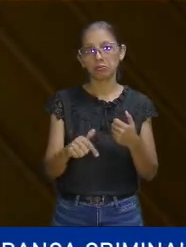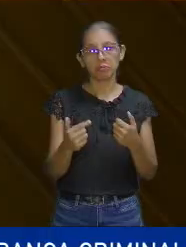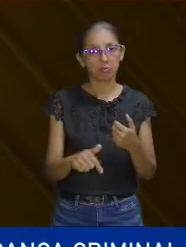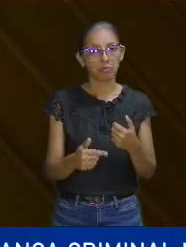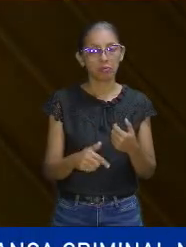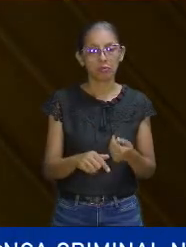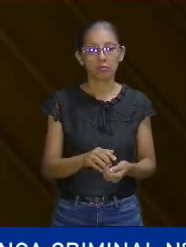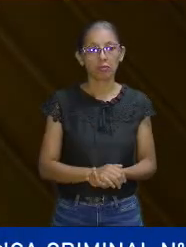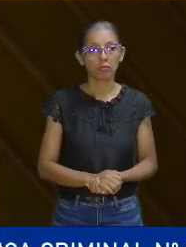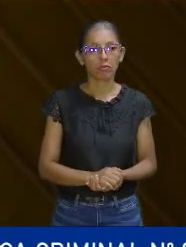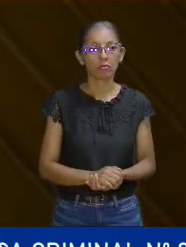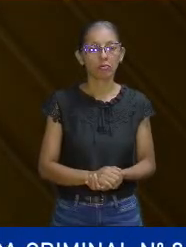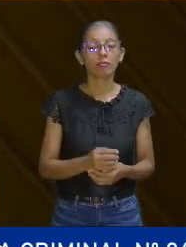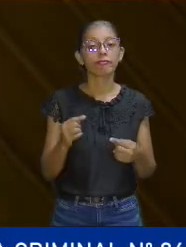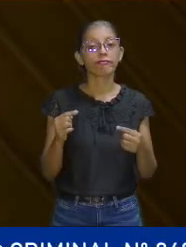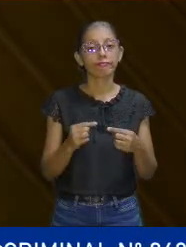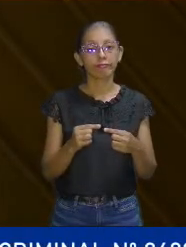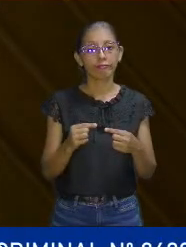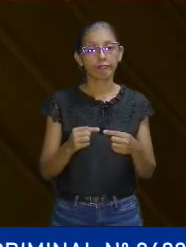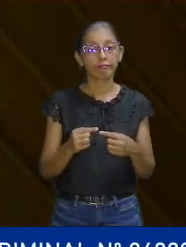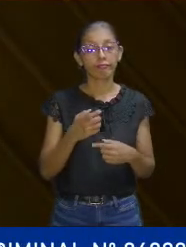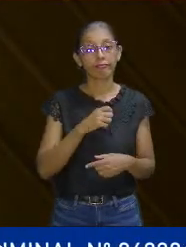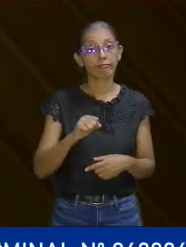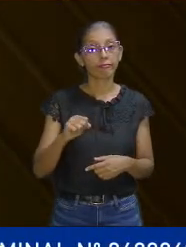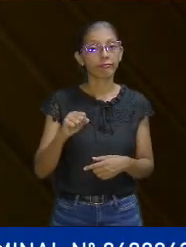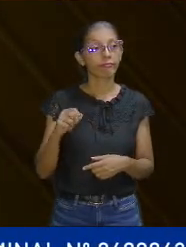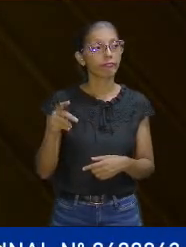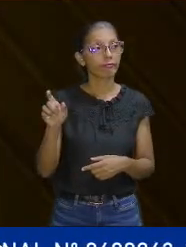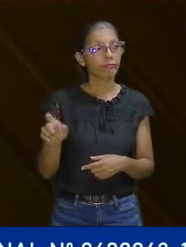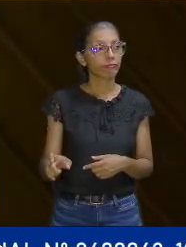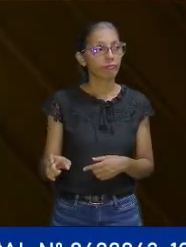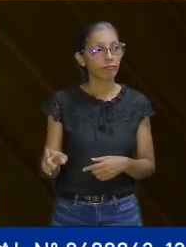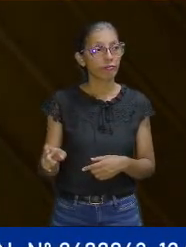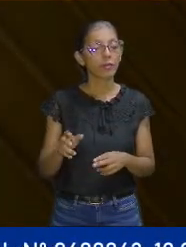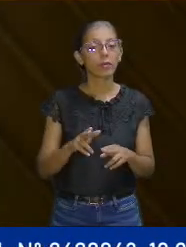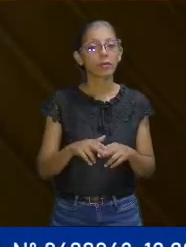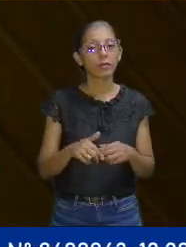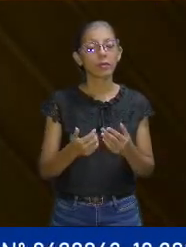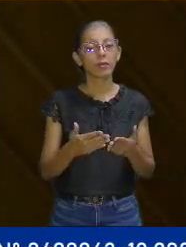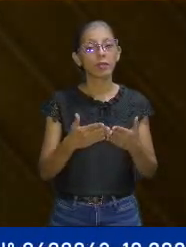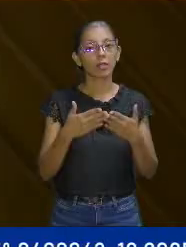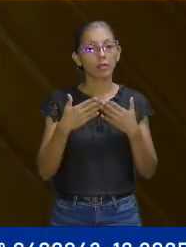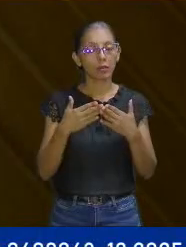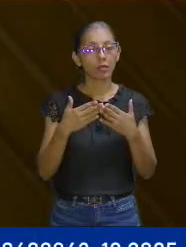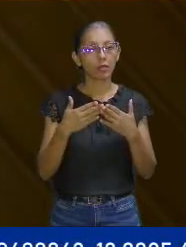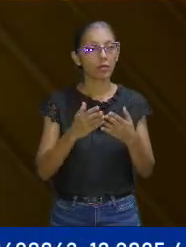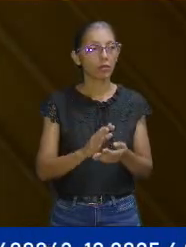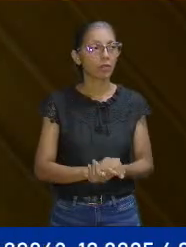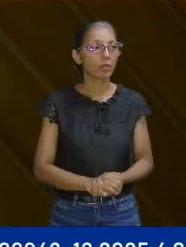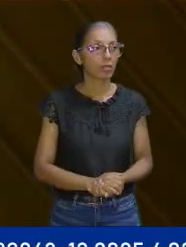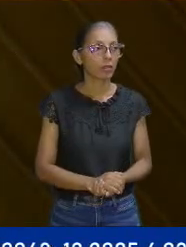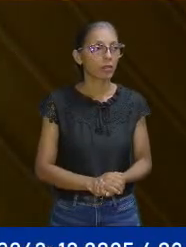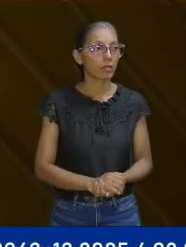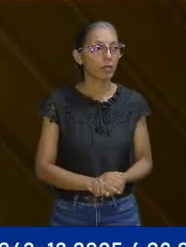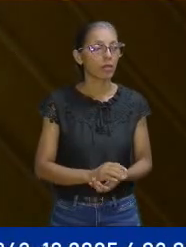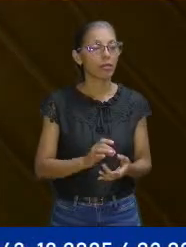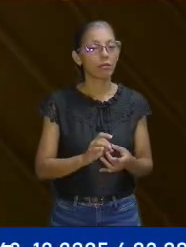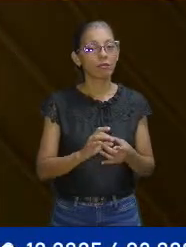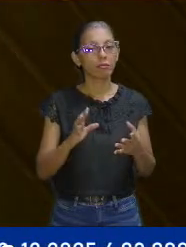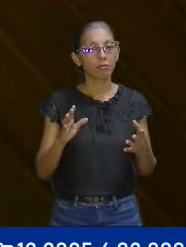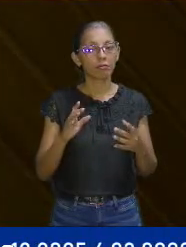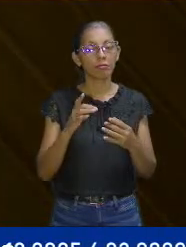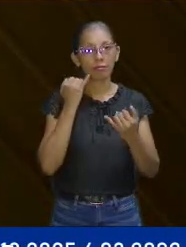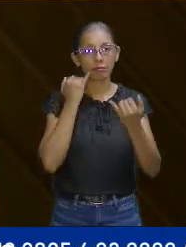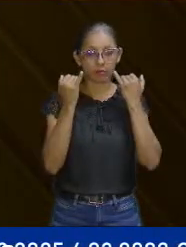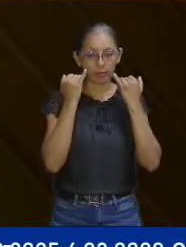eles interessam à defesa e, por esse fundamento, nós rogamos que seja deferida a concessão total da ordem do presente